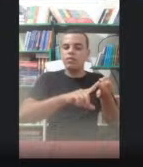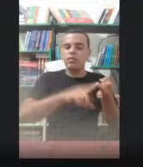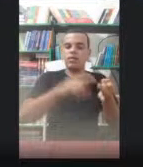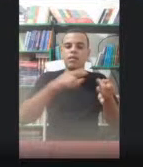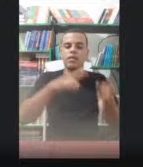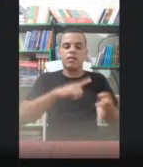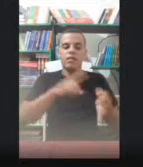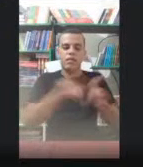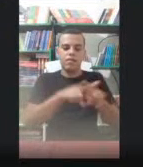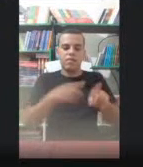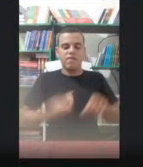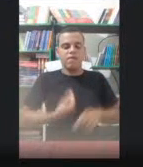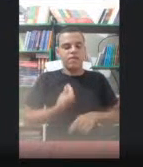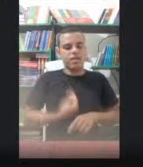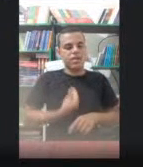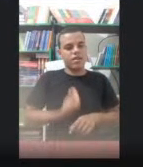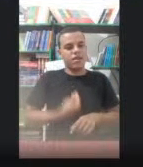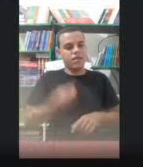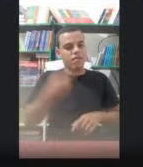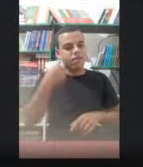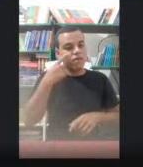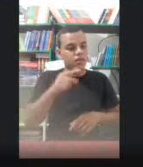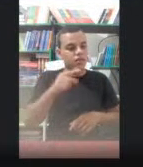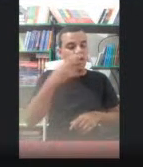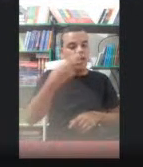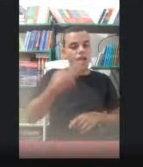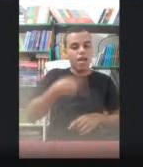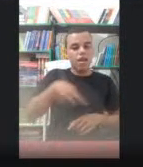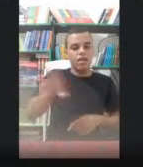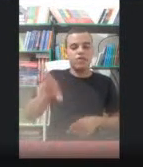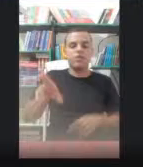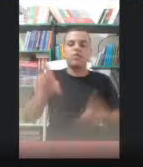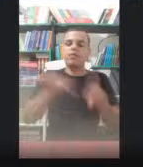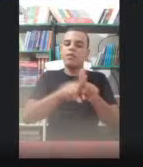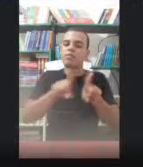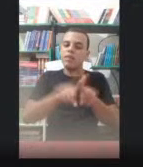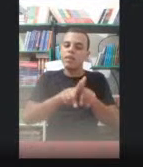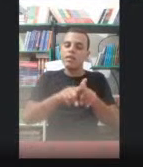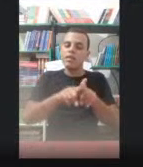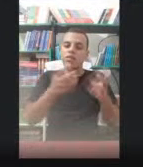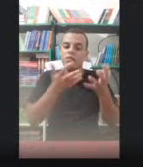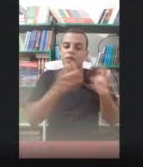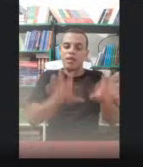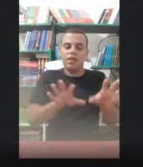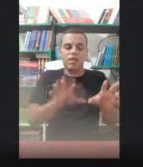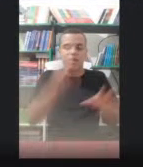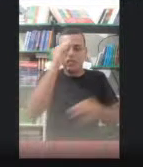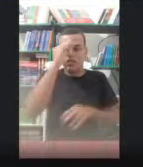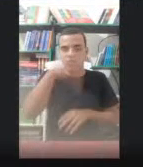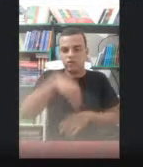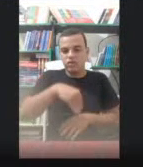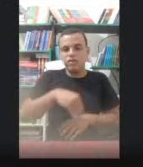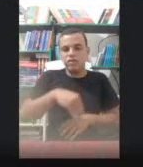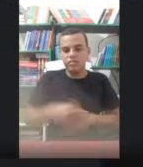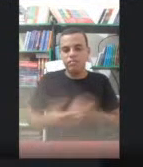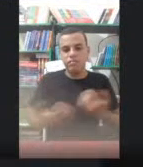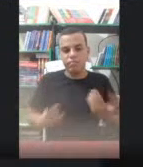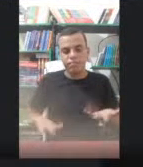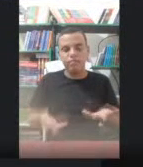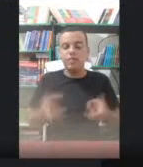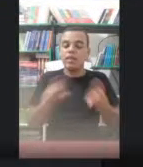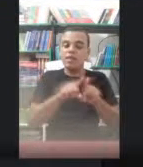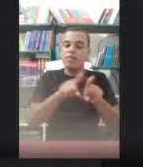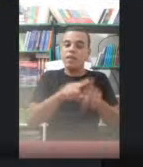vida, tem sua religiosidade, né, muitas vezes, né, a questão da saúde dele